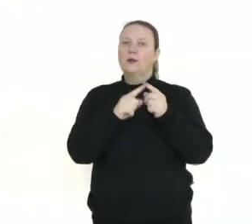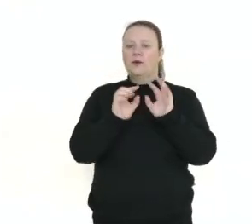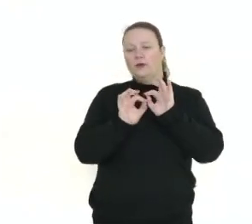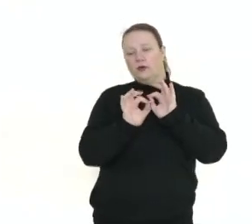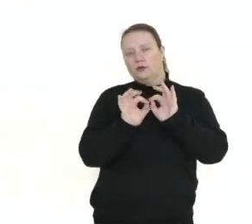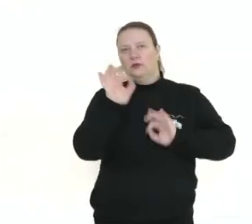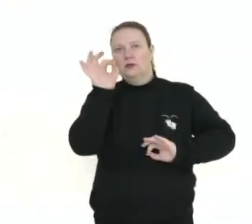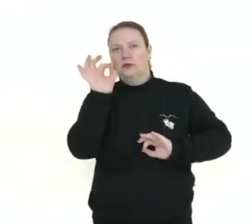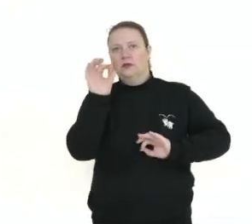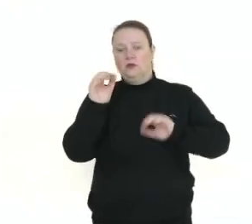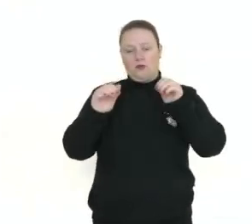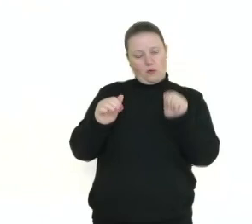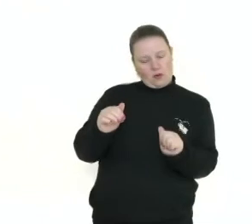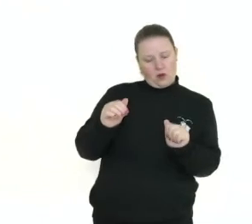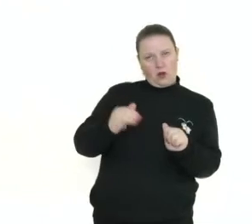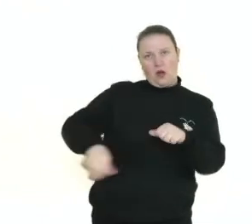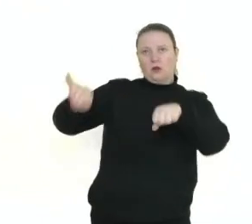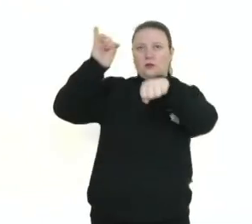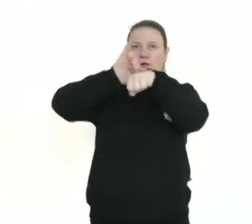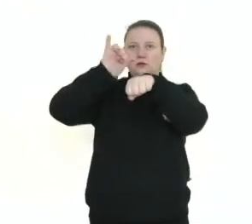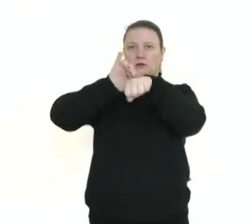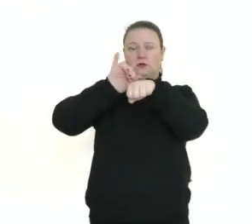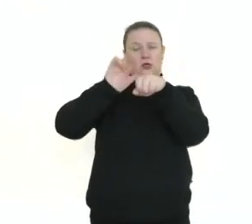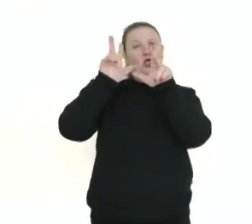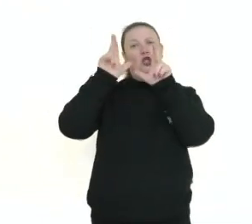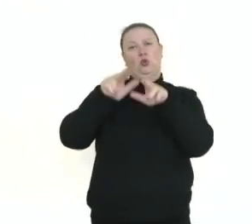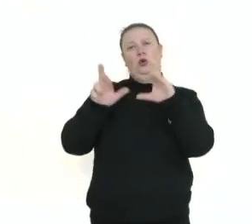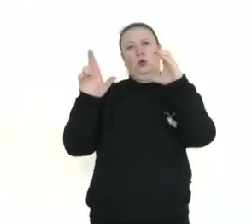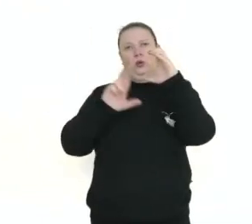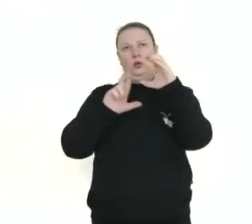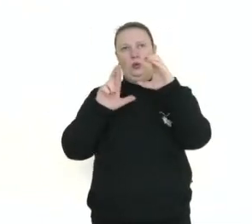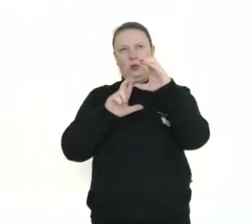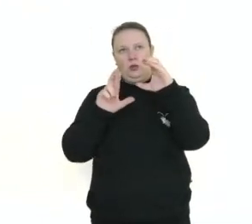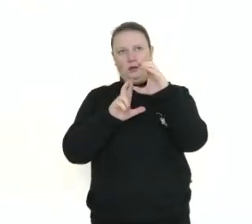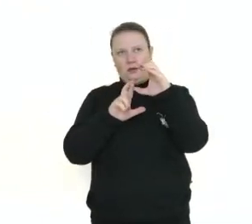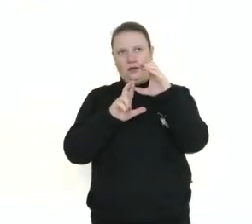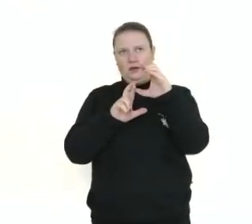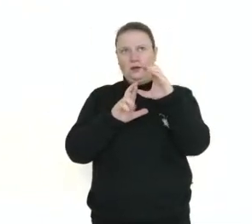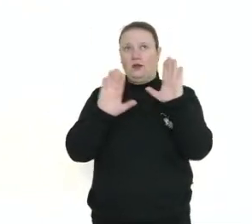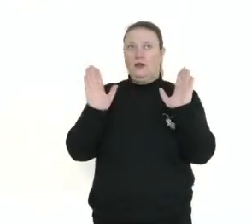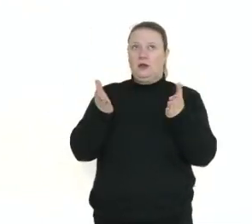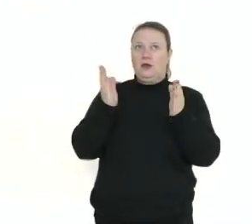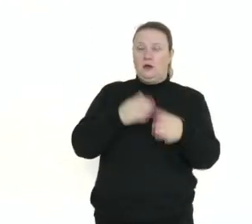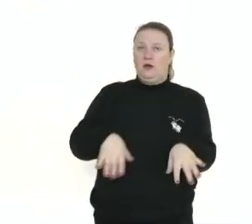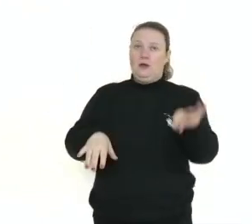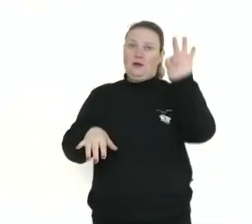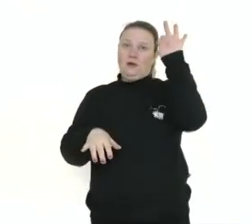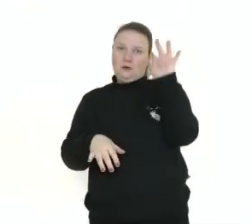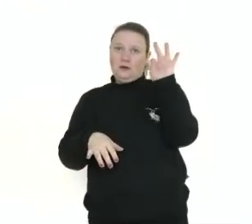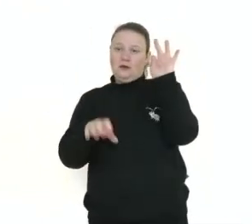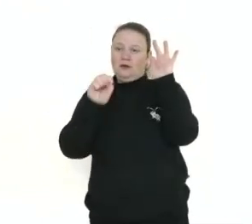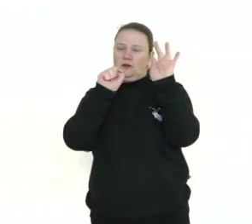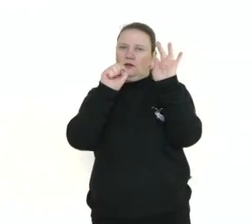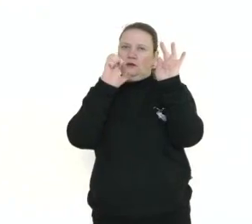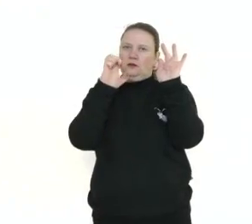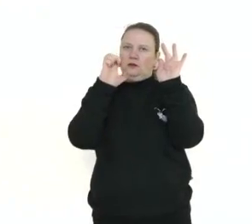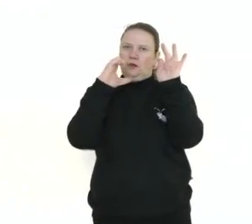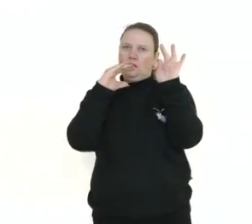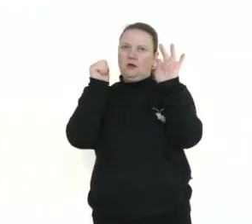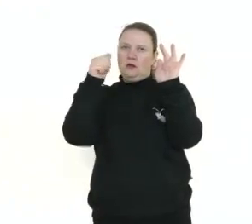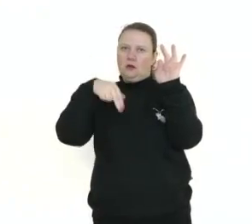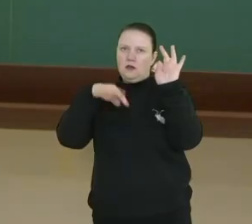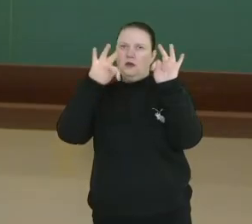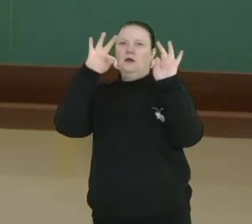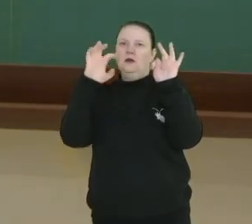o centro vai ser igual ao raio. E a reta T, ela vai ser secante, porque ela tem 2 pontos